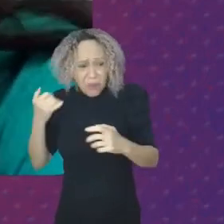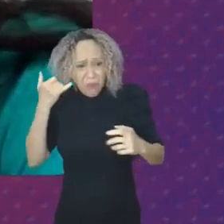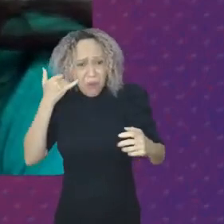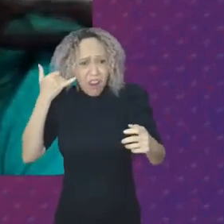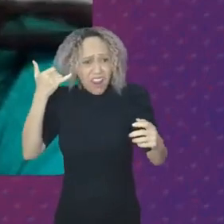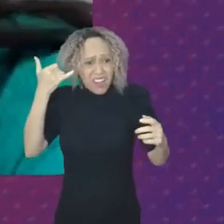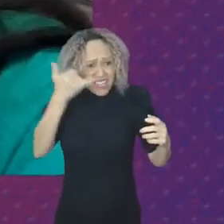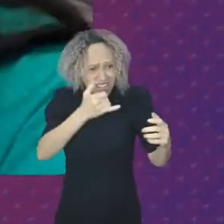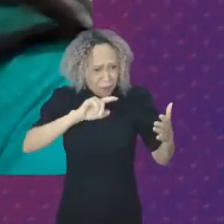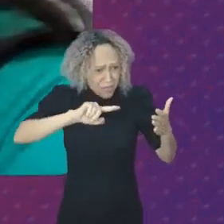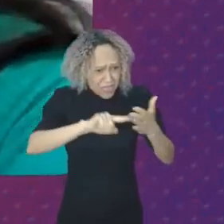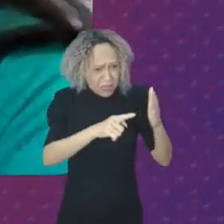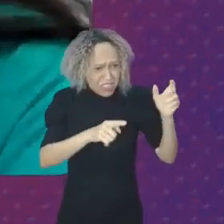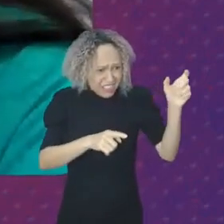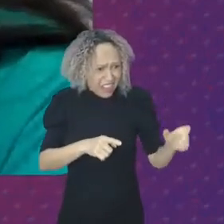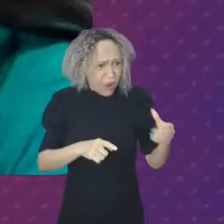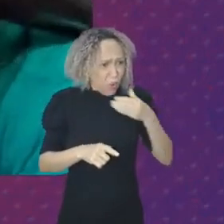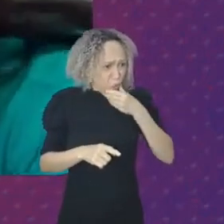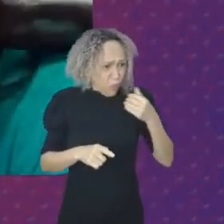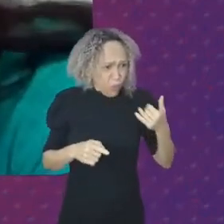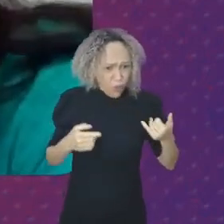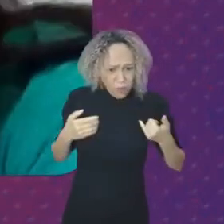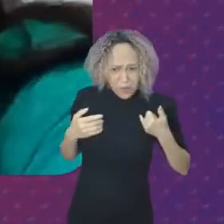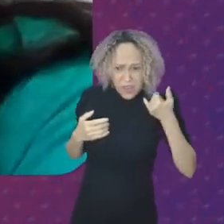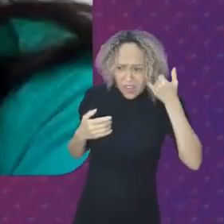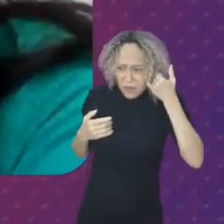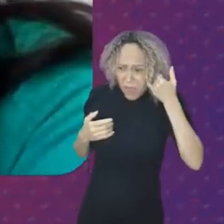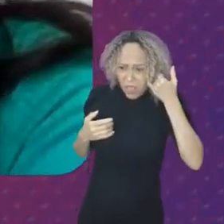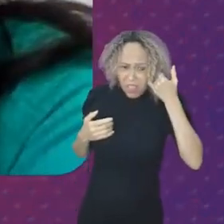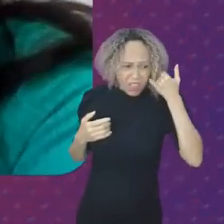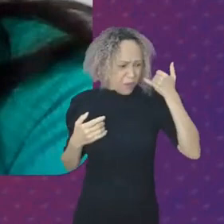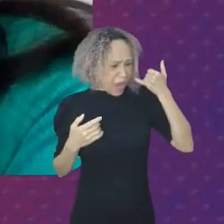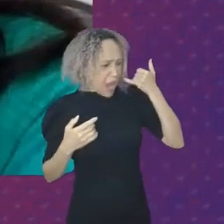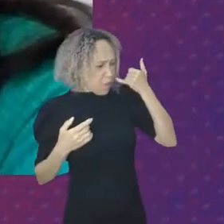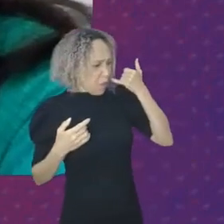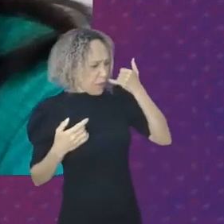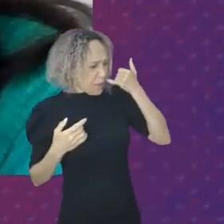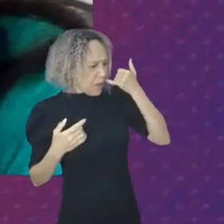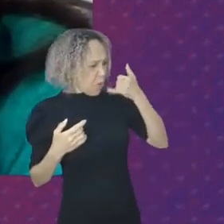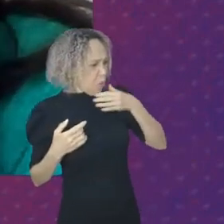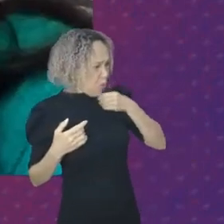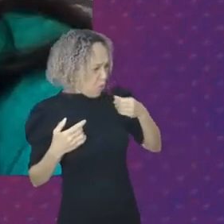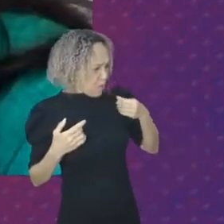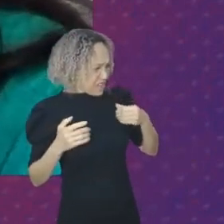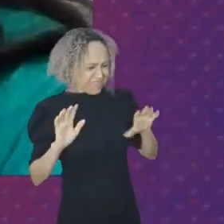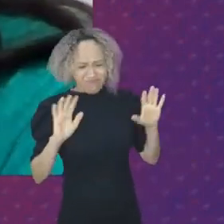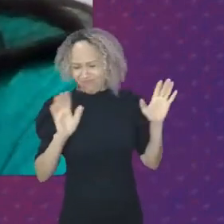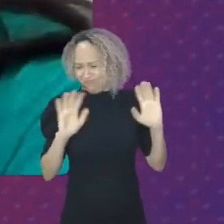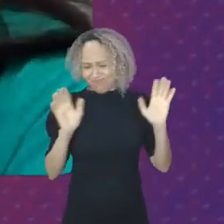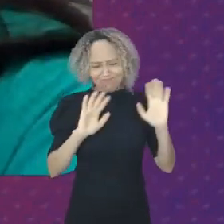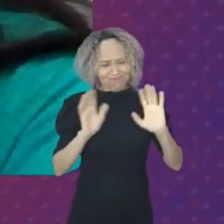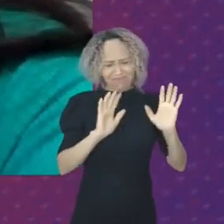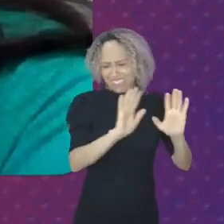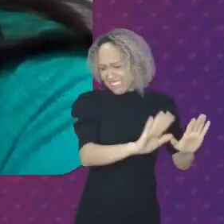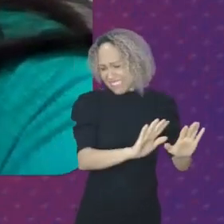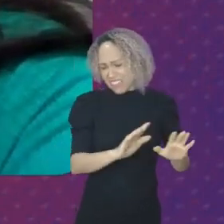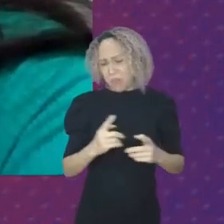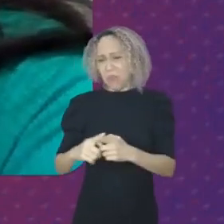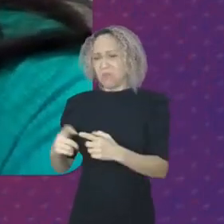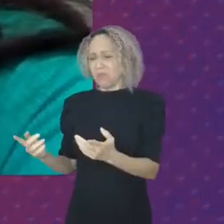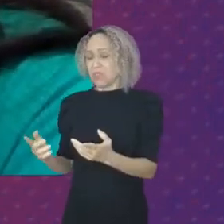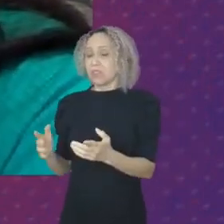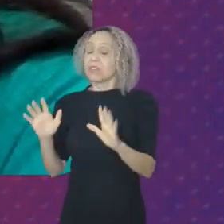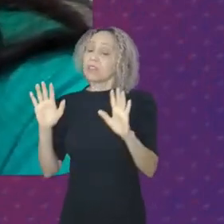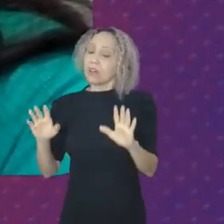homem. E isso acabava sendo feito num canal que era para acolher essa mulher. Então, nós estabelecemos que só mulheres atendam